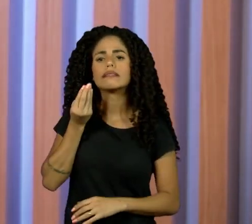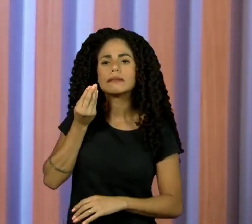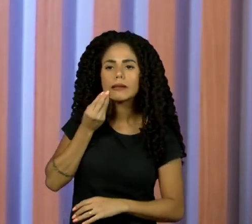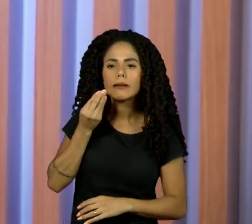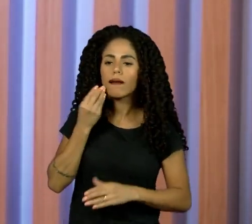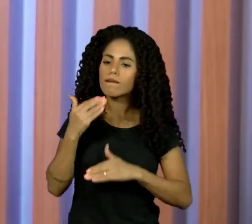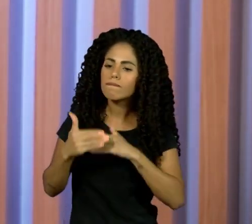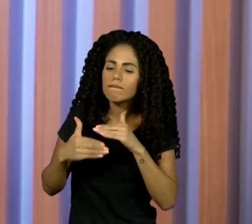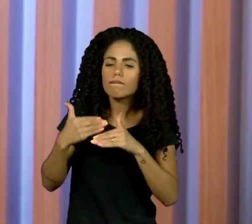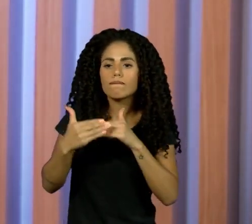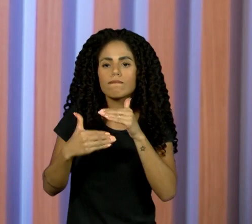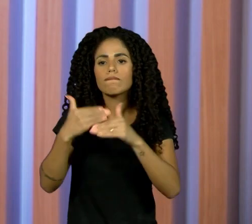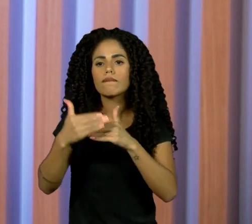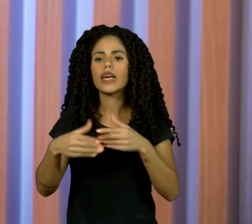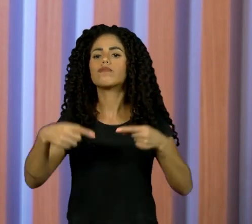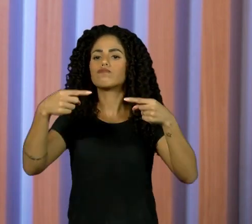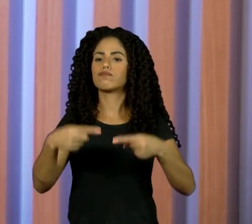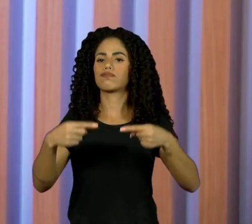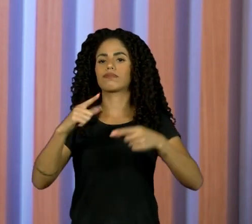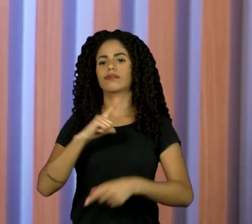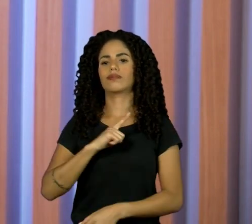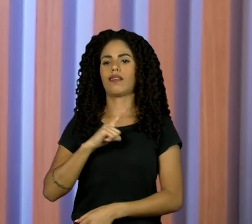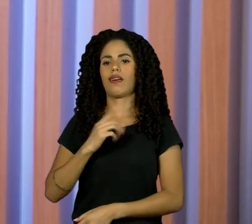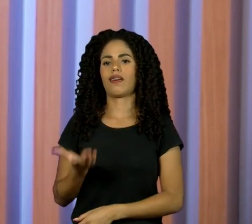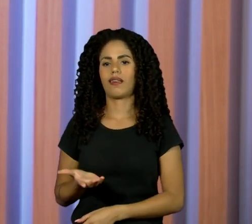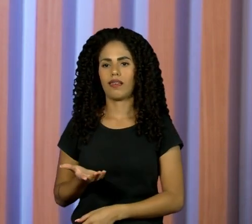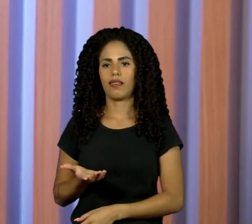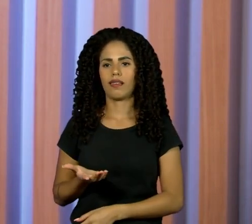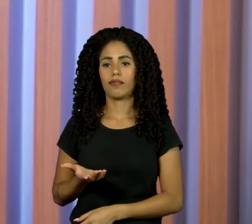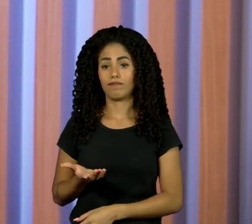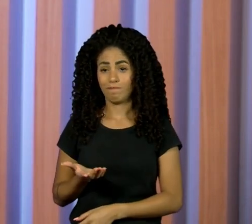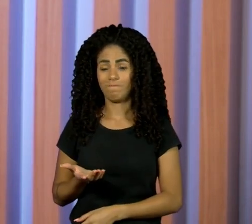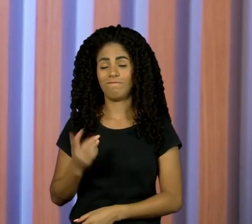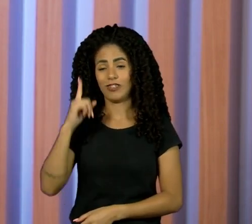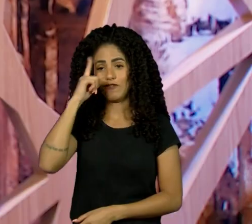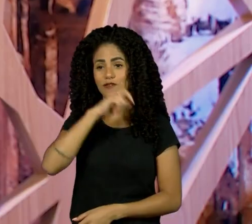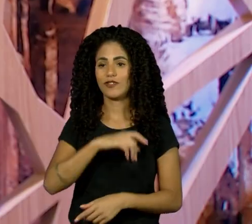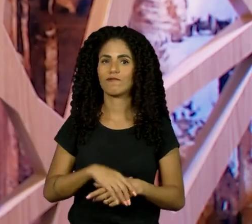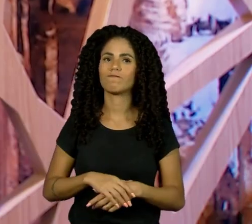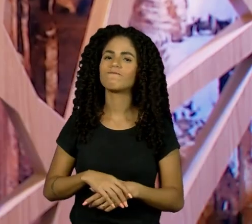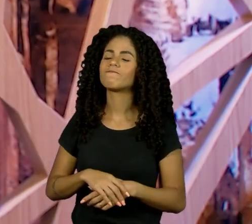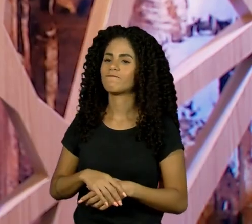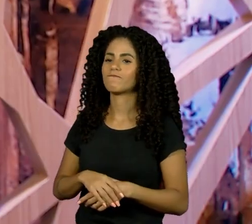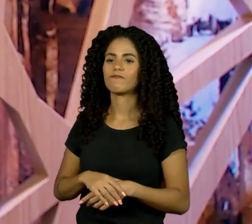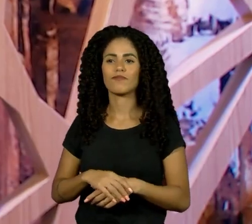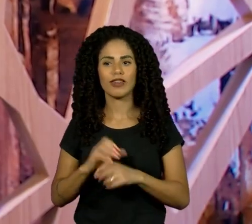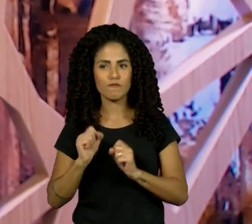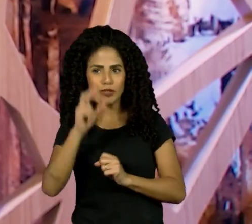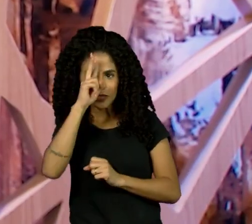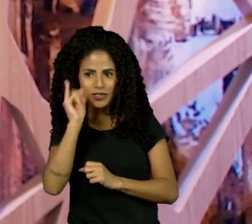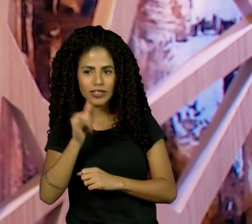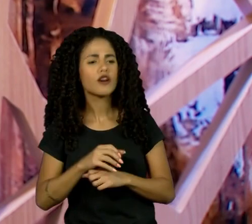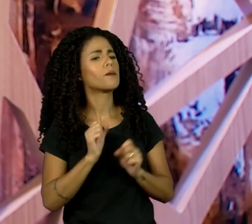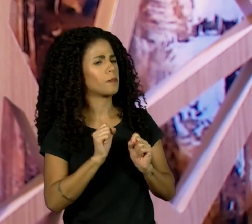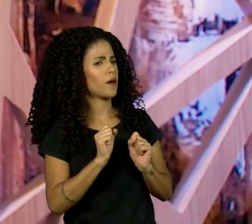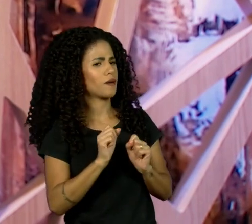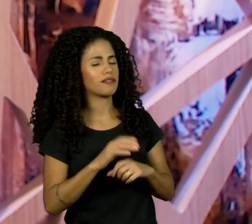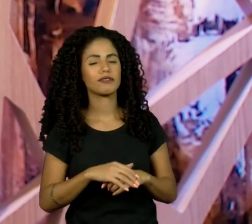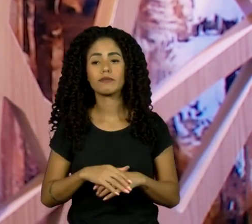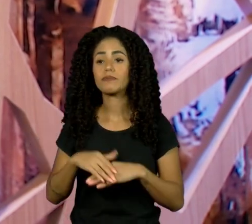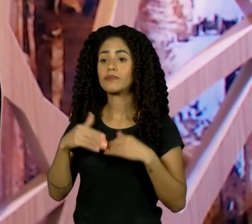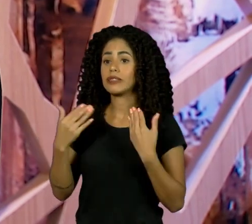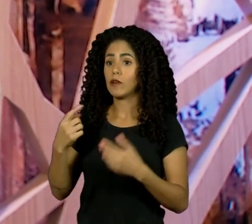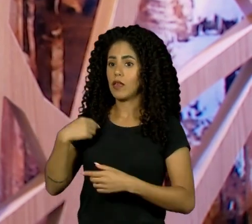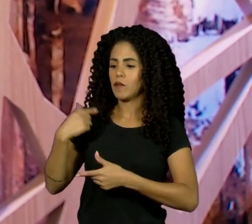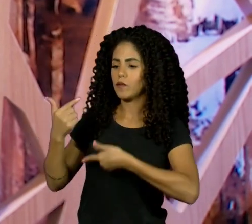gente vender, e aí vem o desafio. Quem quer comprar um projeto de uma pessoa preta? Deixa eu te contar uma história. Deixa, claro. Você conta o que você quiser. Eu fui fazer